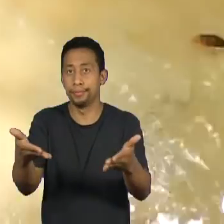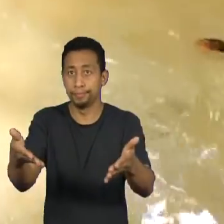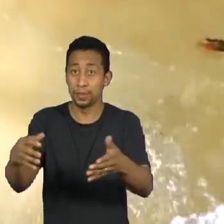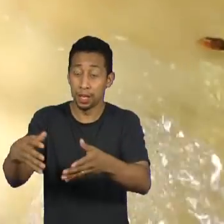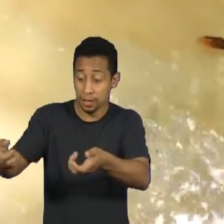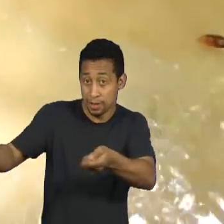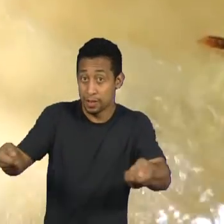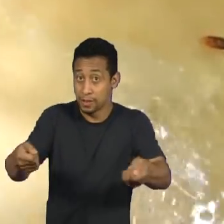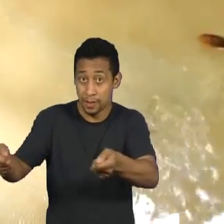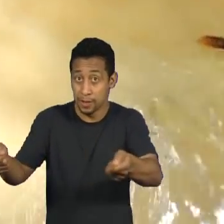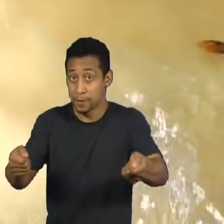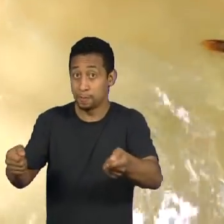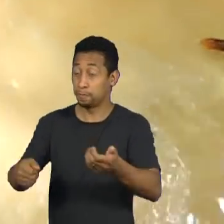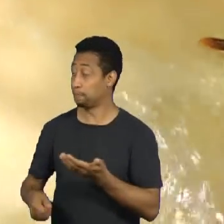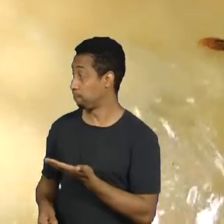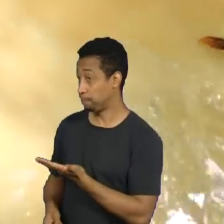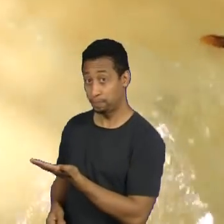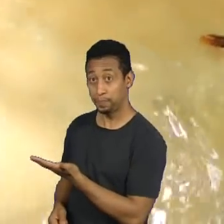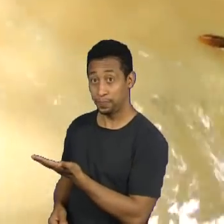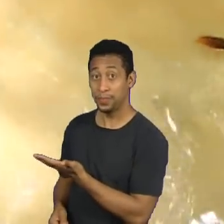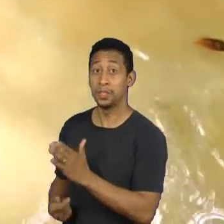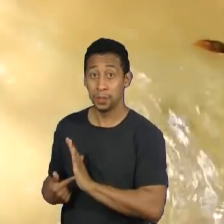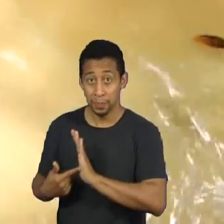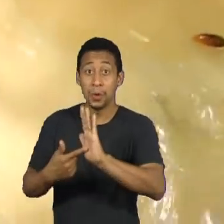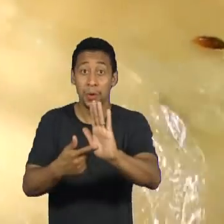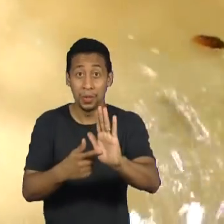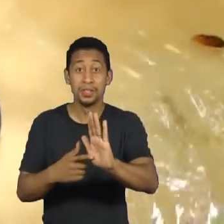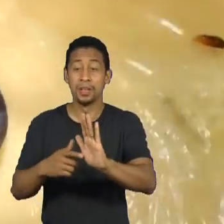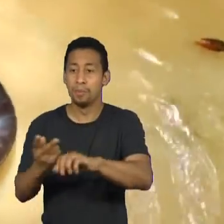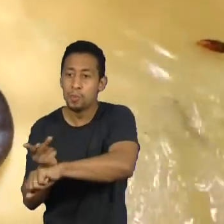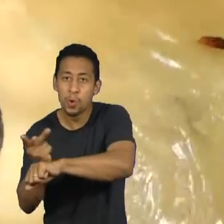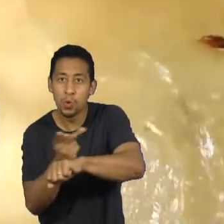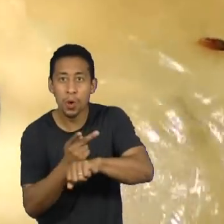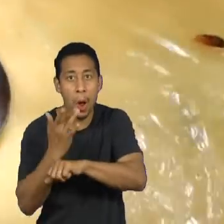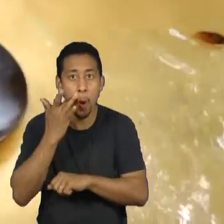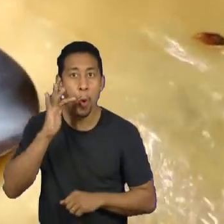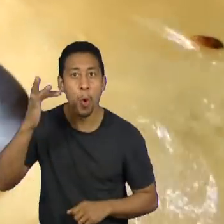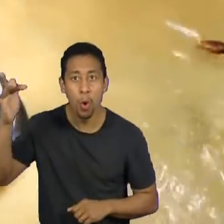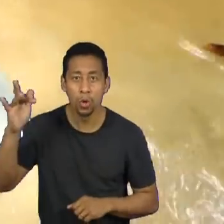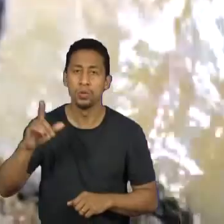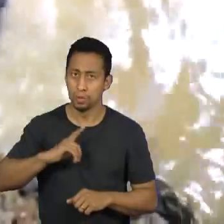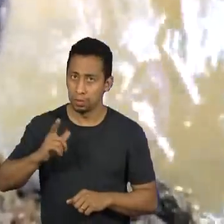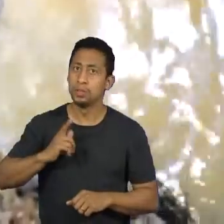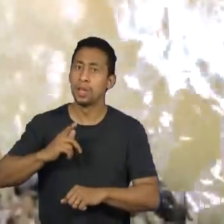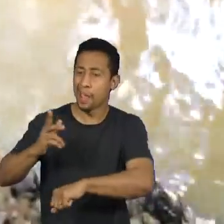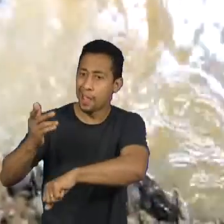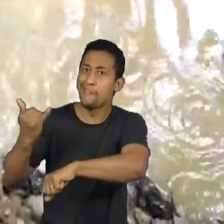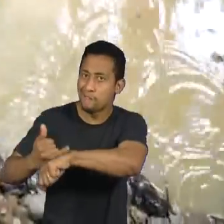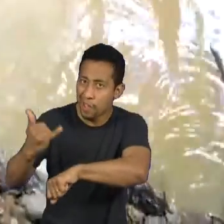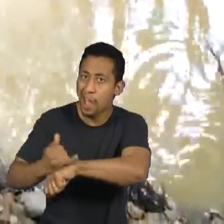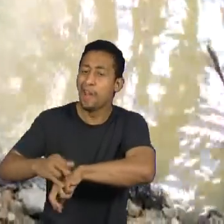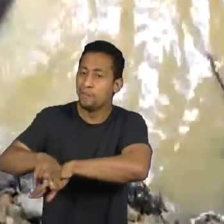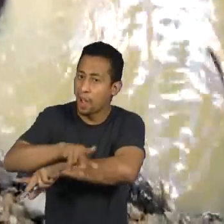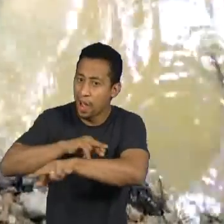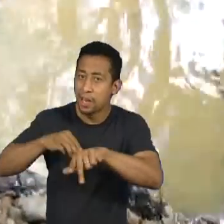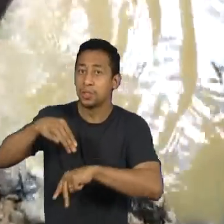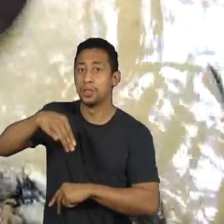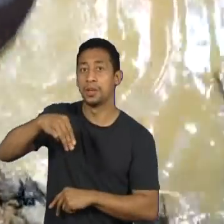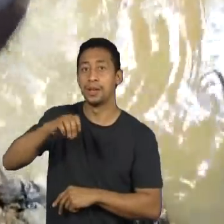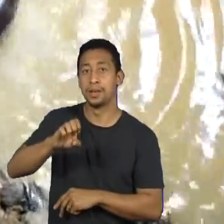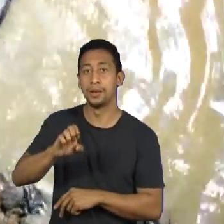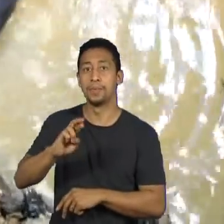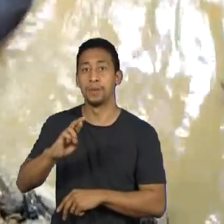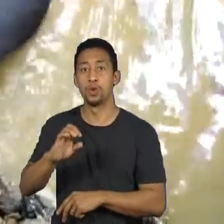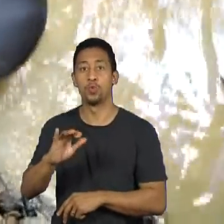mineração, principalmente do garimpo de ouro, tem muitos metais pesados relacionados ao mercúrio e muito sólido em suspensão que entra